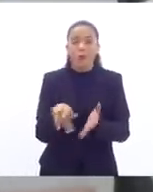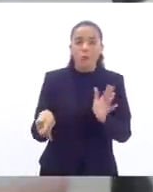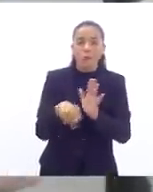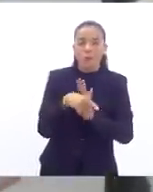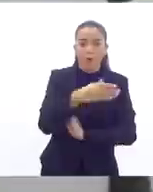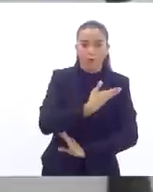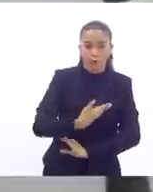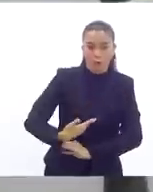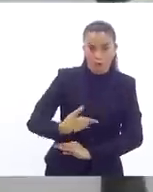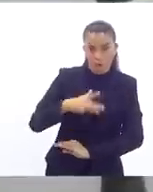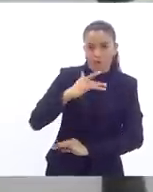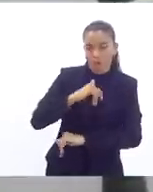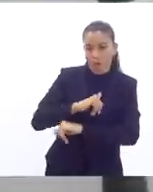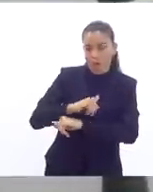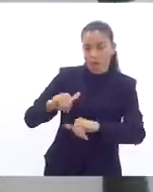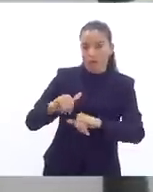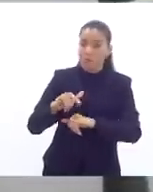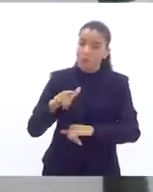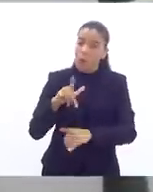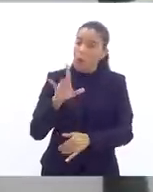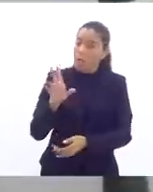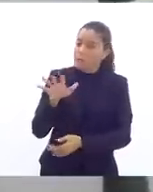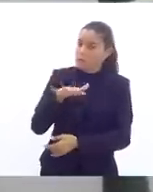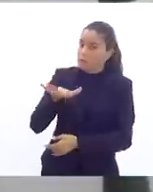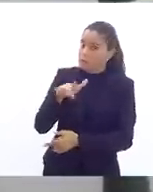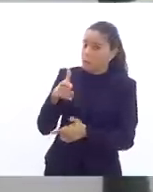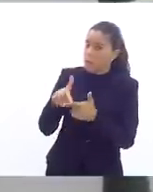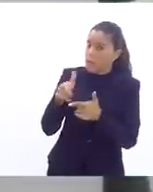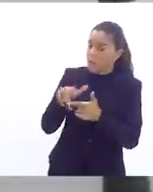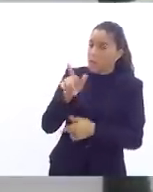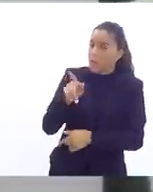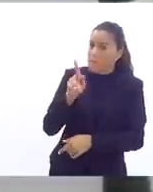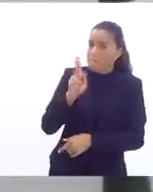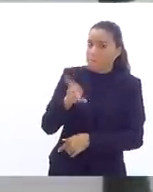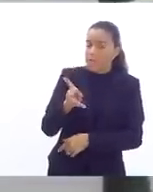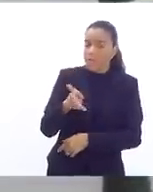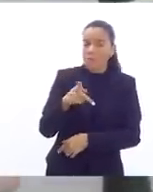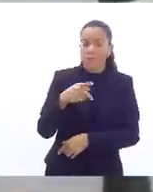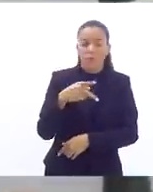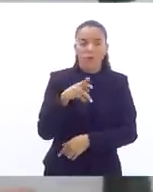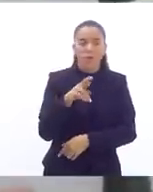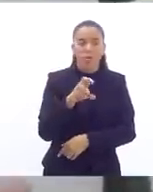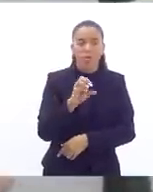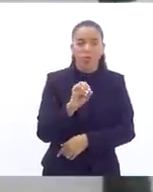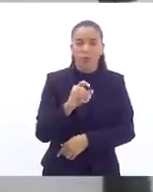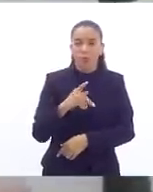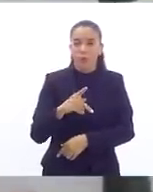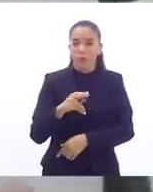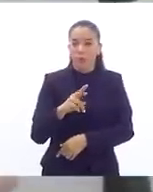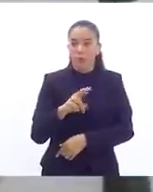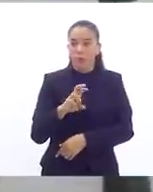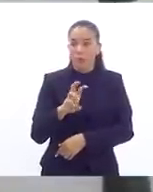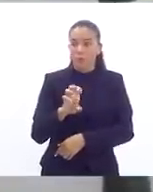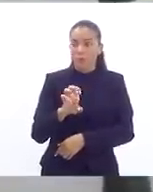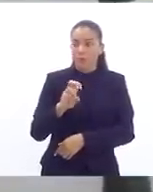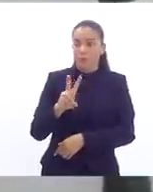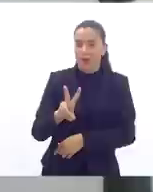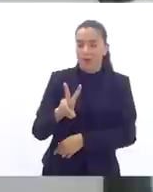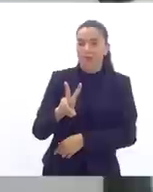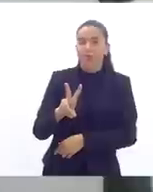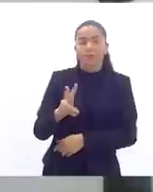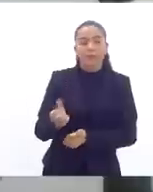Governador já sinalizou isso me parece que a questão é mesmo com a minha previdência né de dar maior celeridade e entregar de fato